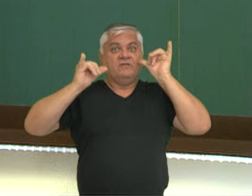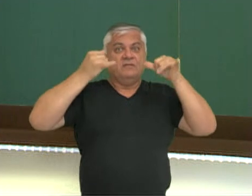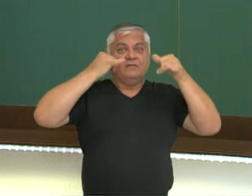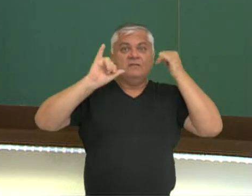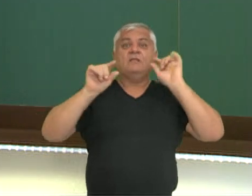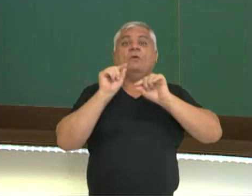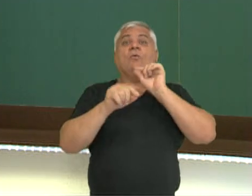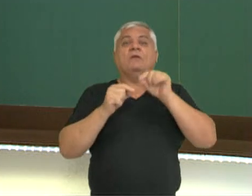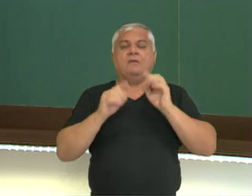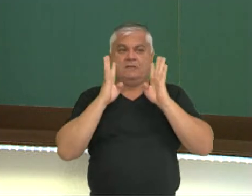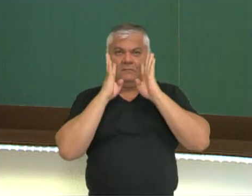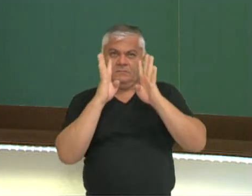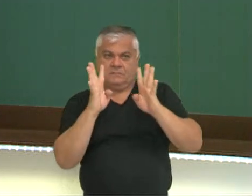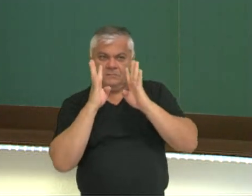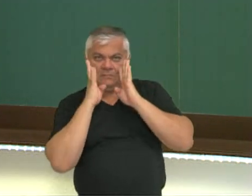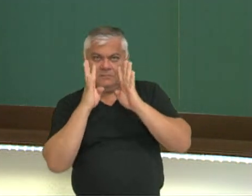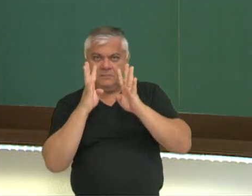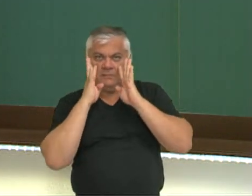tenham o